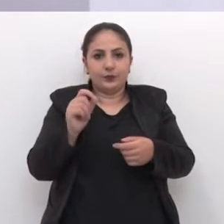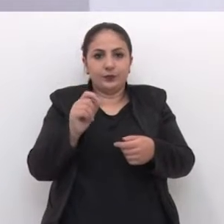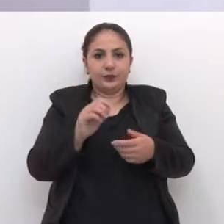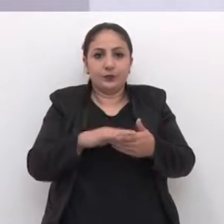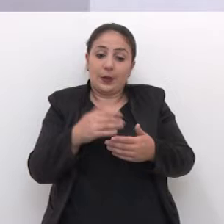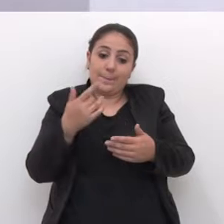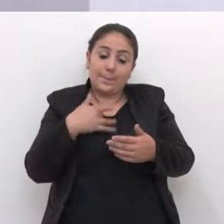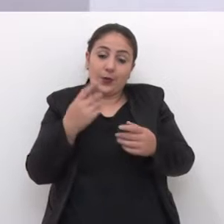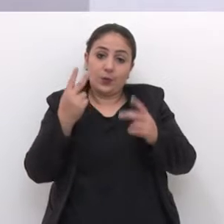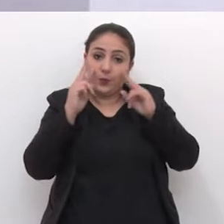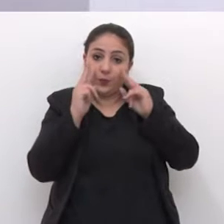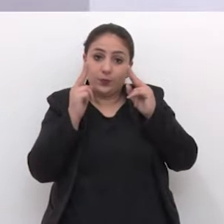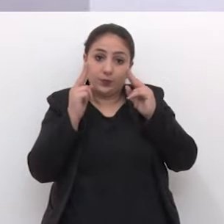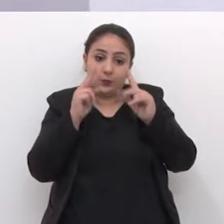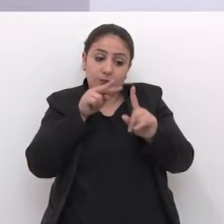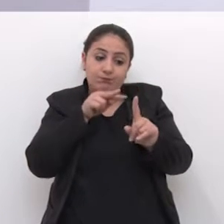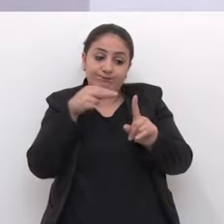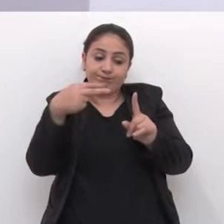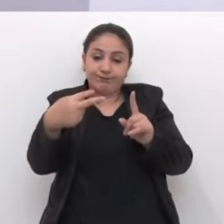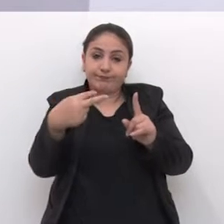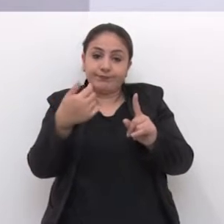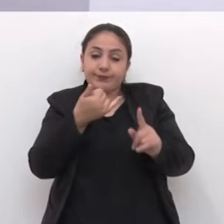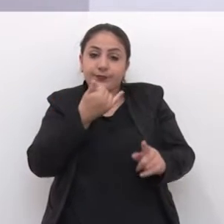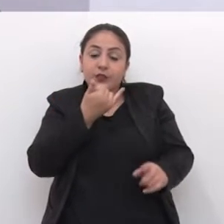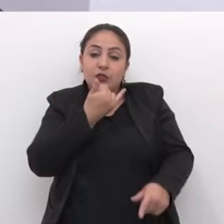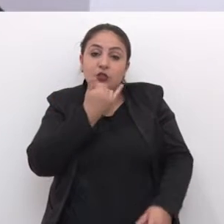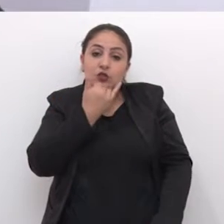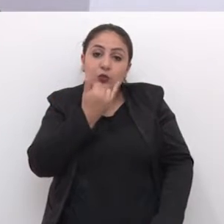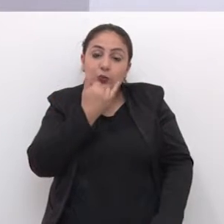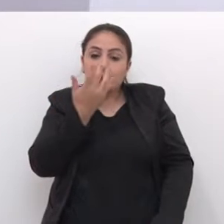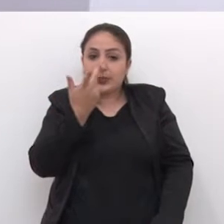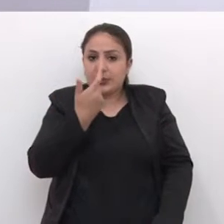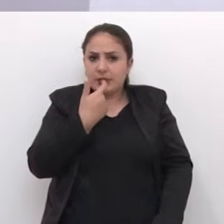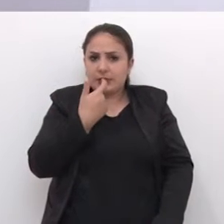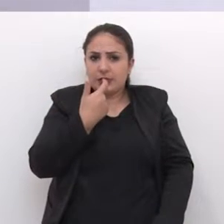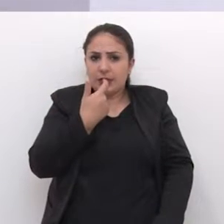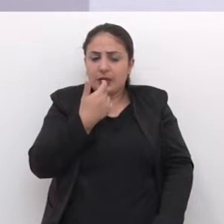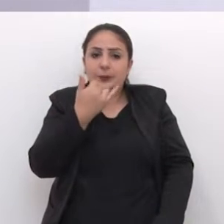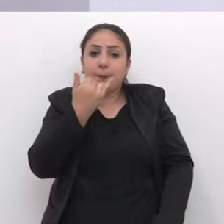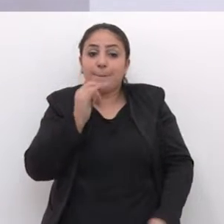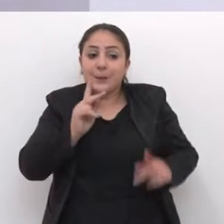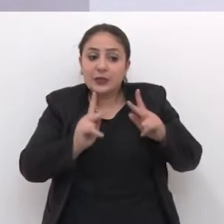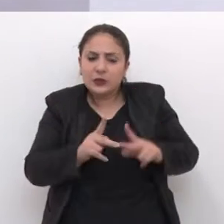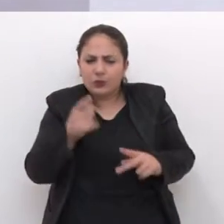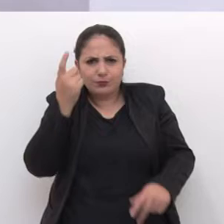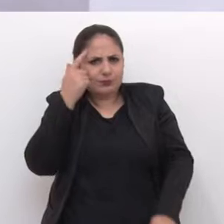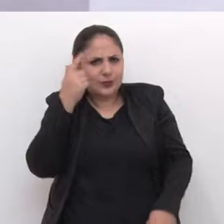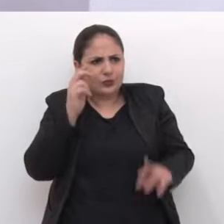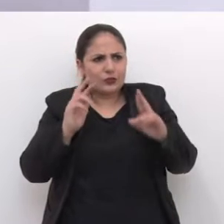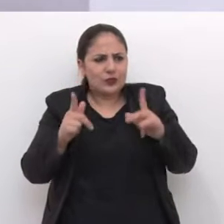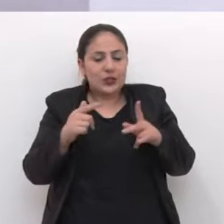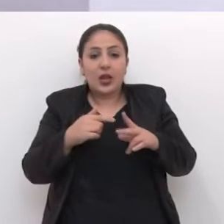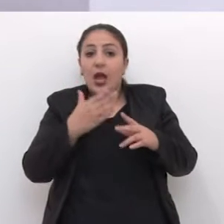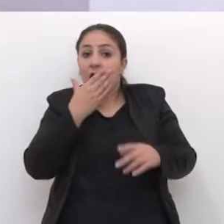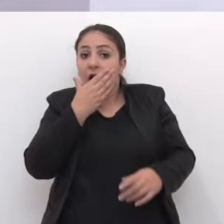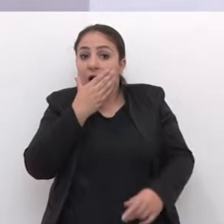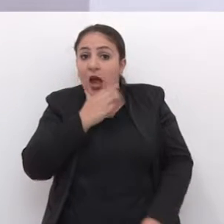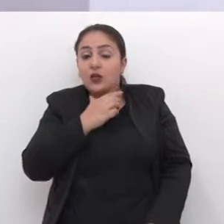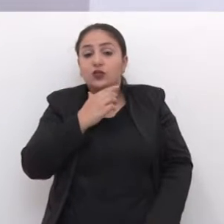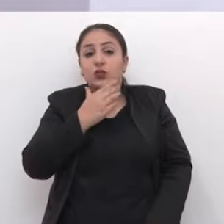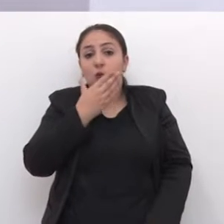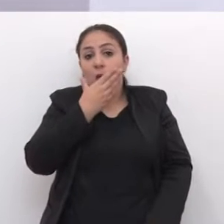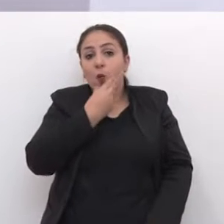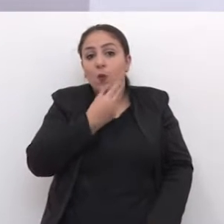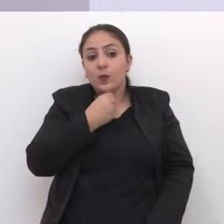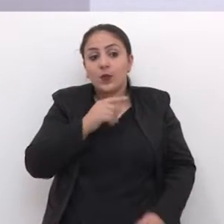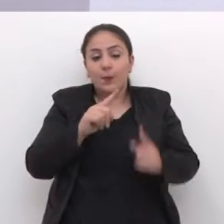que simplesmente, no meu ponto de vista, eu peço desculpa às pessoas que pensam ao contrário, que eu acho que todo homem público devia